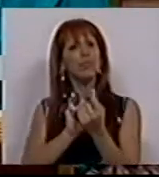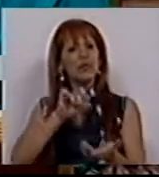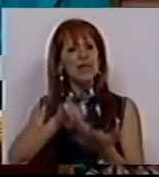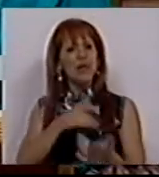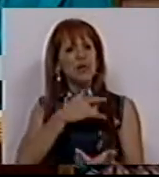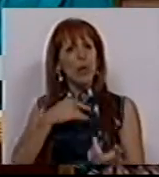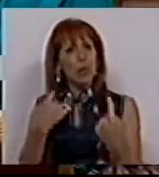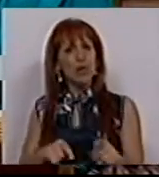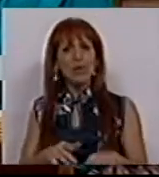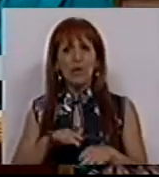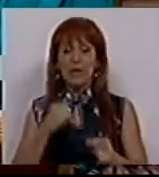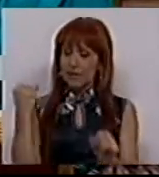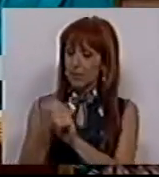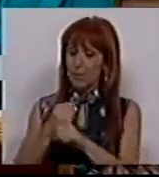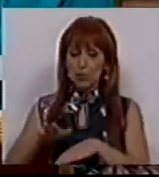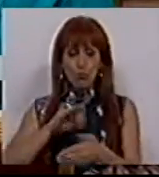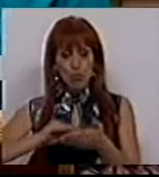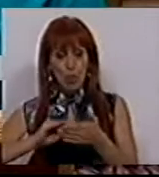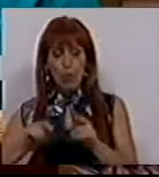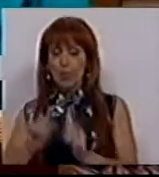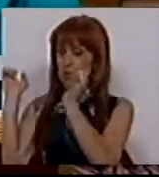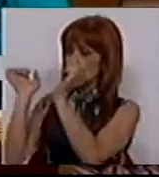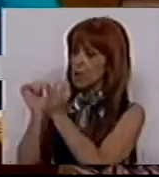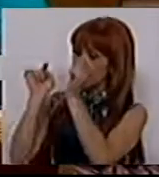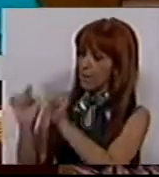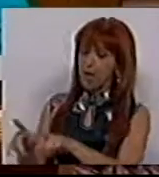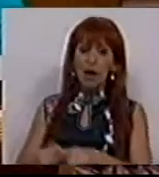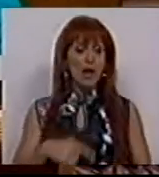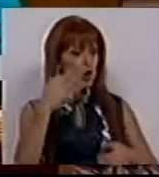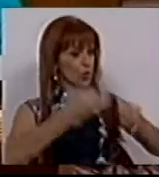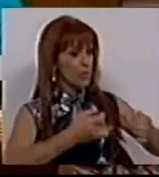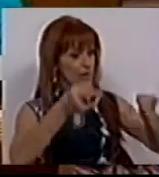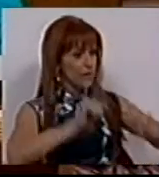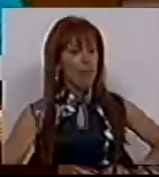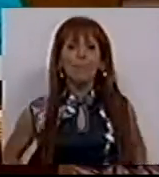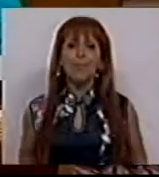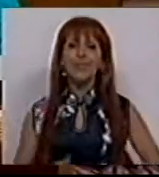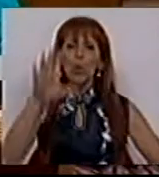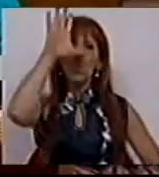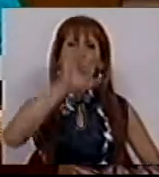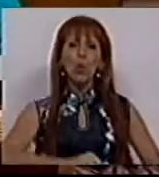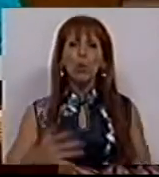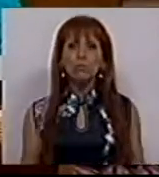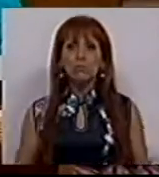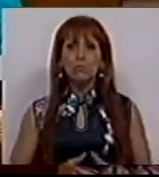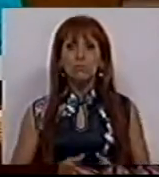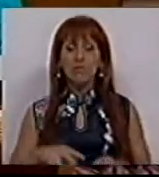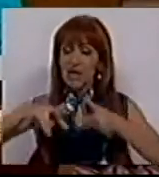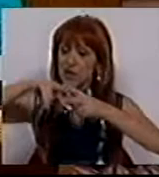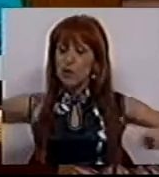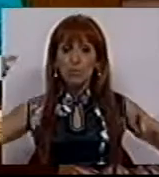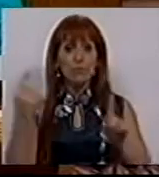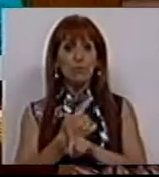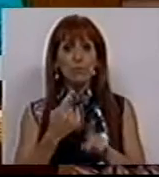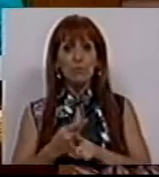centros de saúde, fazem trabalho administrativo na segurança social e nos tribunais. O Governo e as